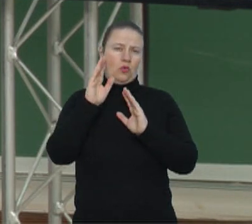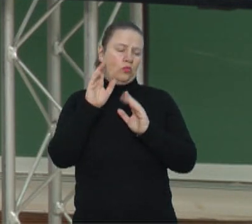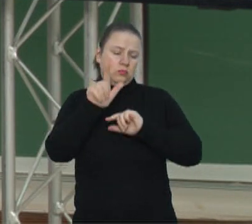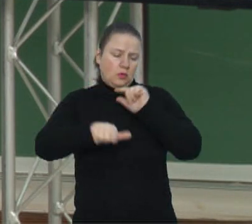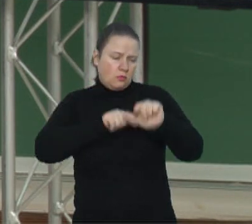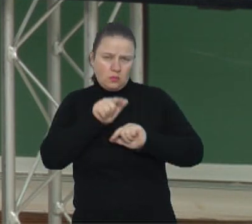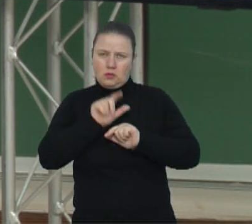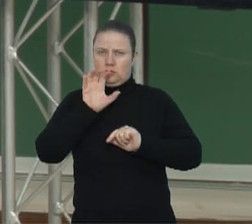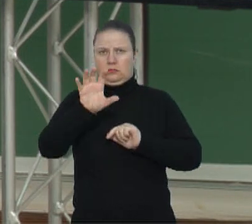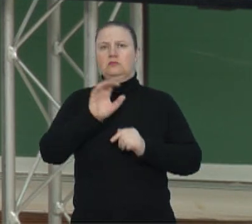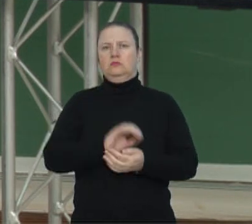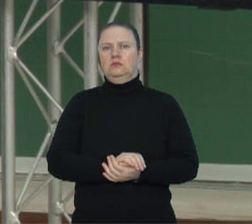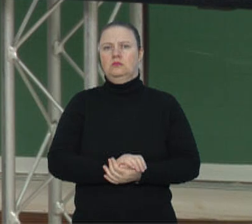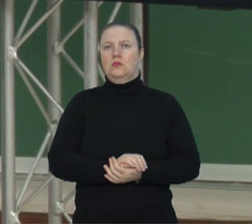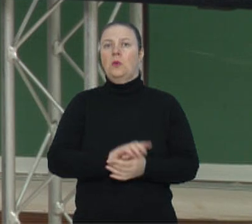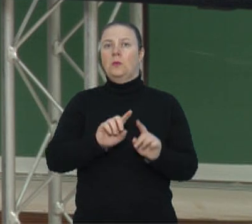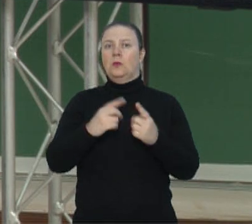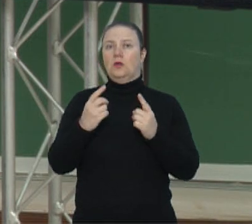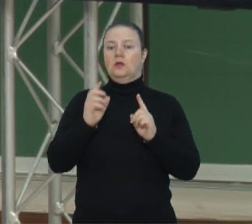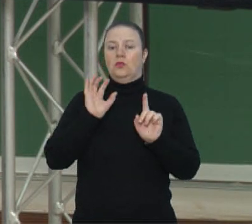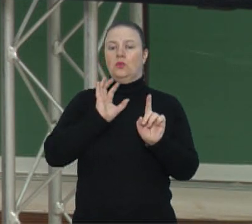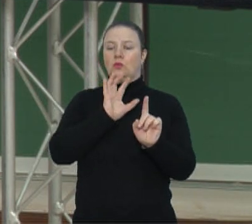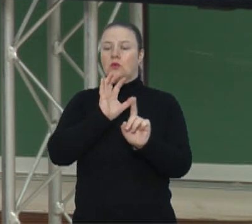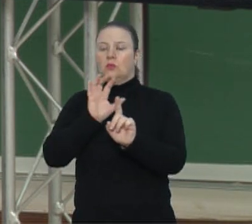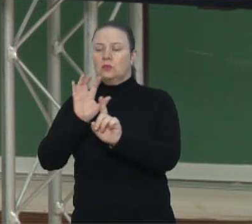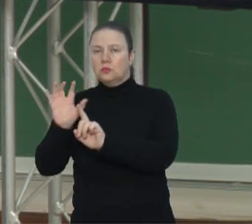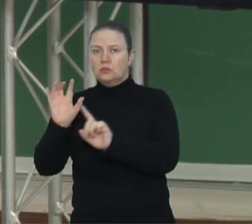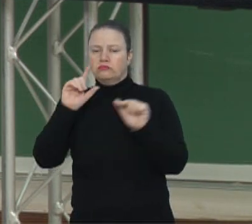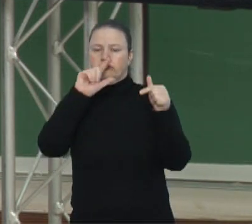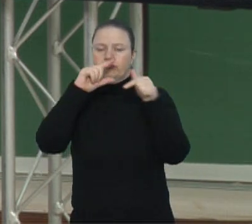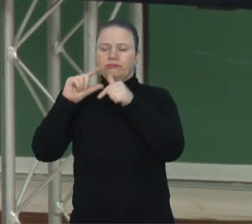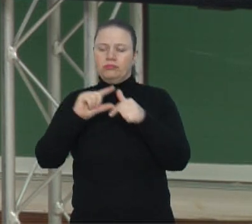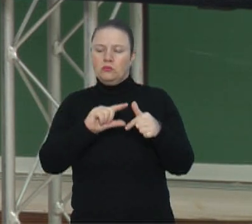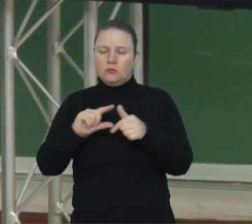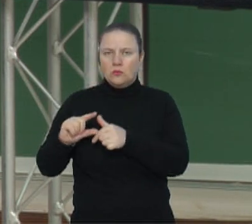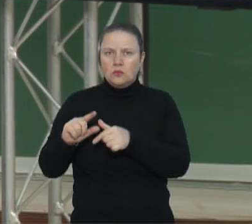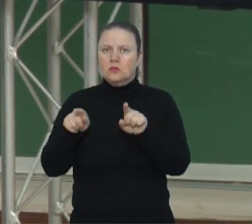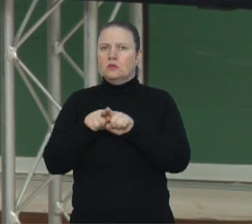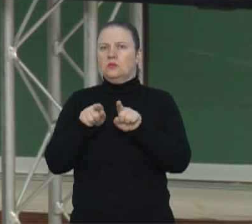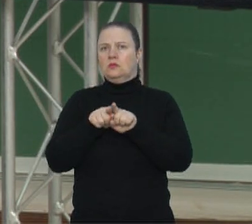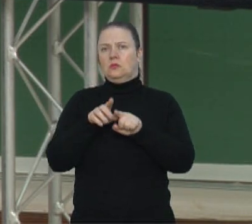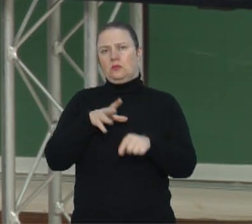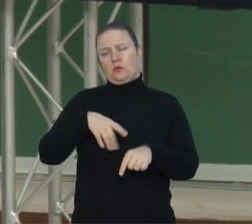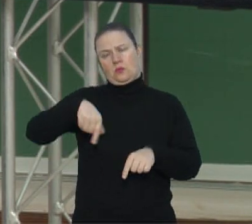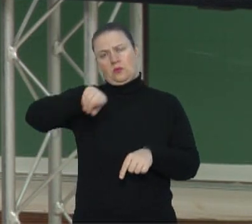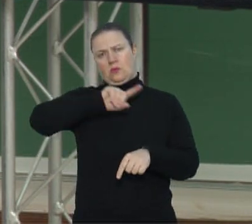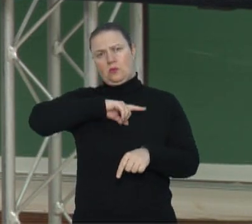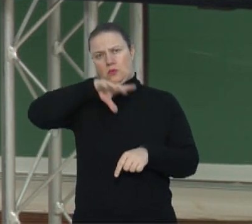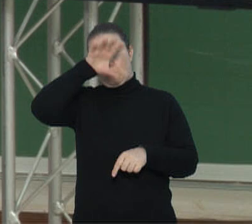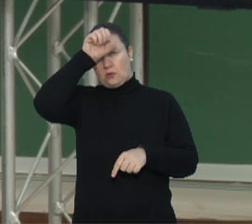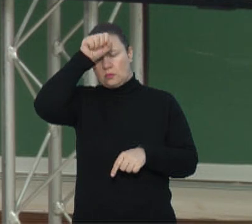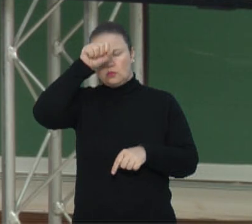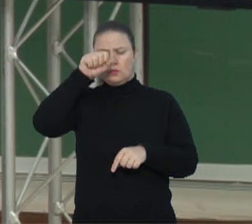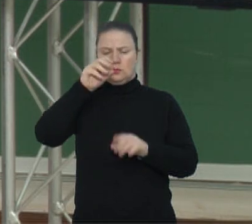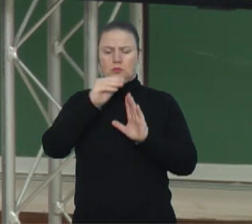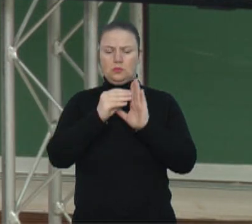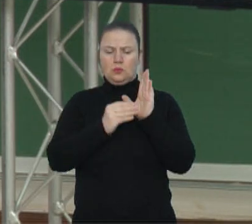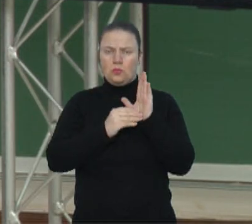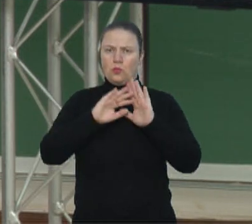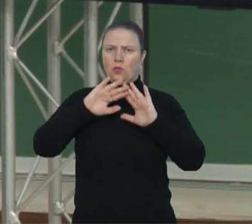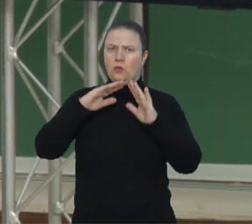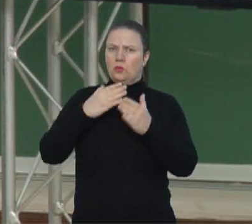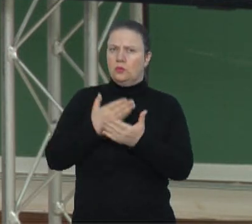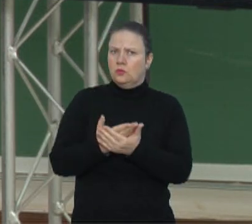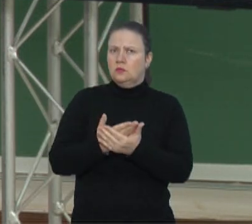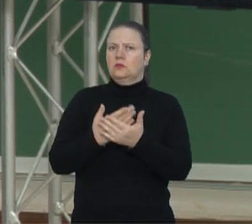alcançou o cubismo marcou. Então, tanto é que a gente aprende, é um conteúdo nas escolas, mesmo tendo ocorrido